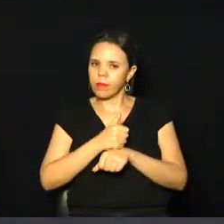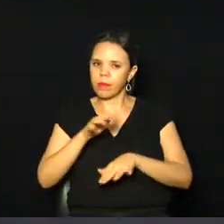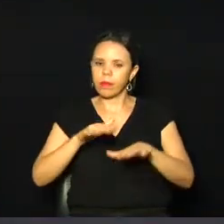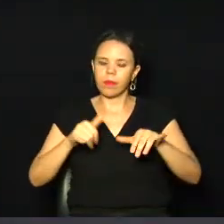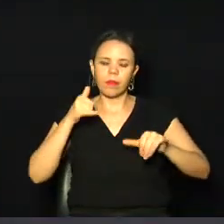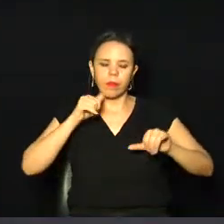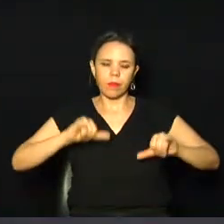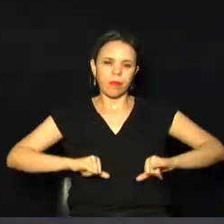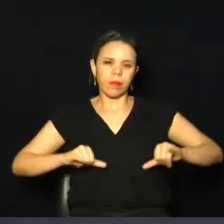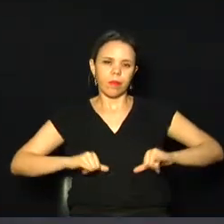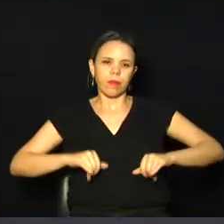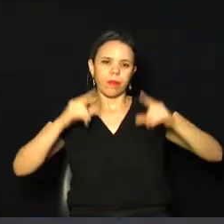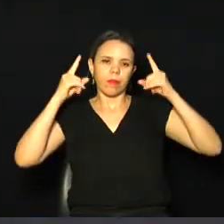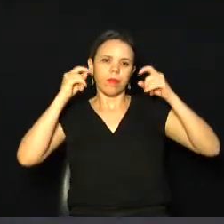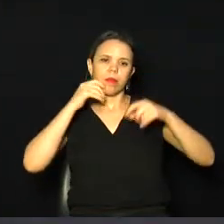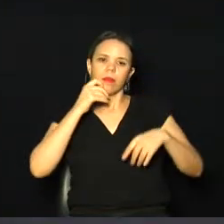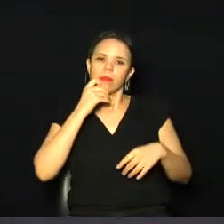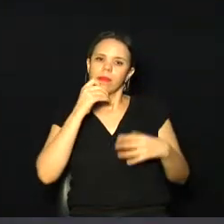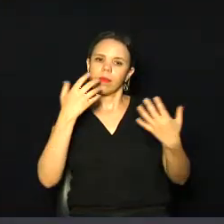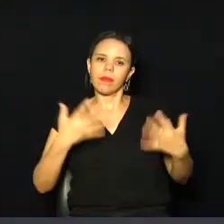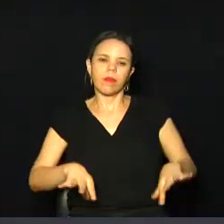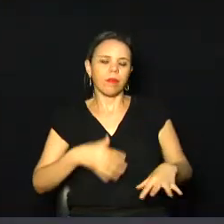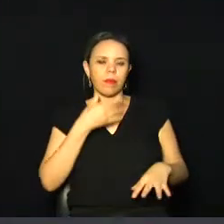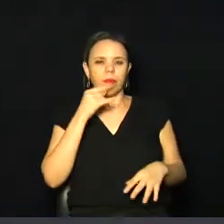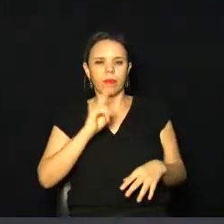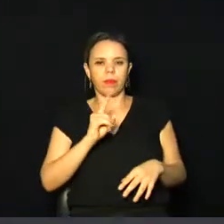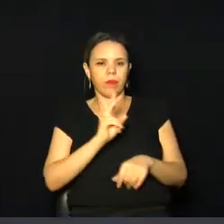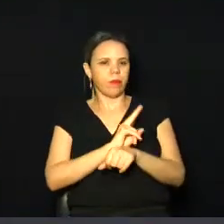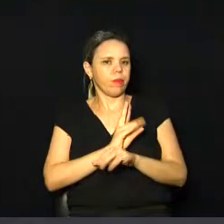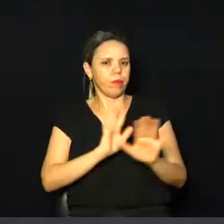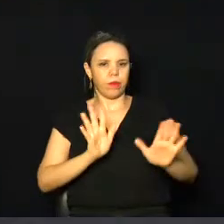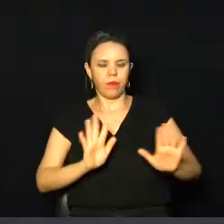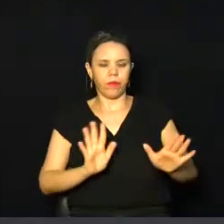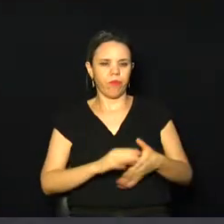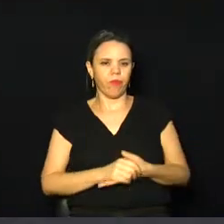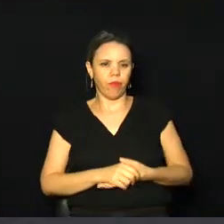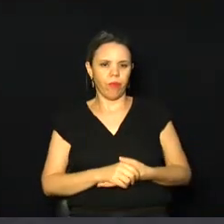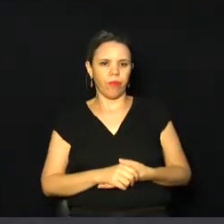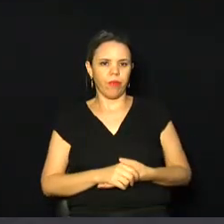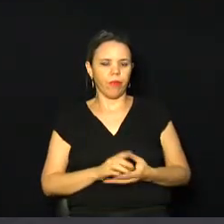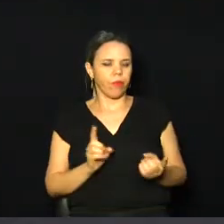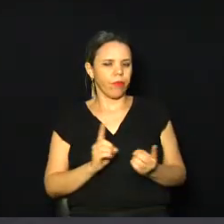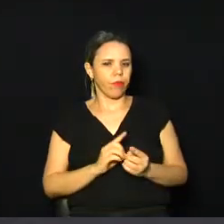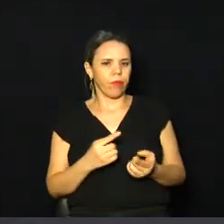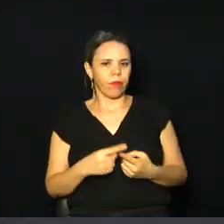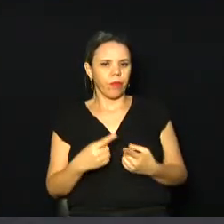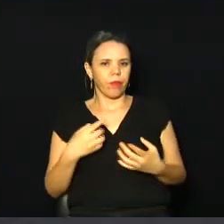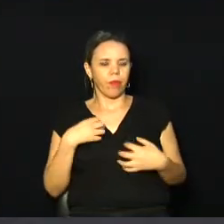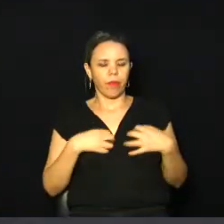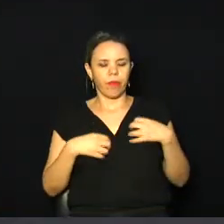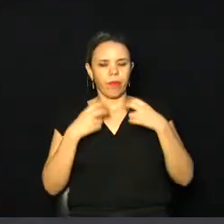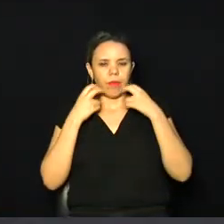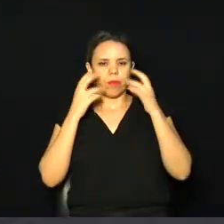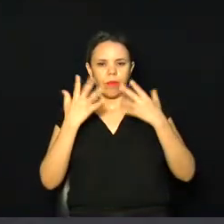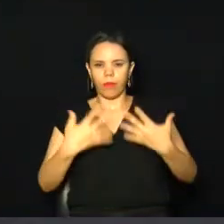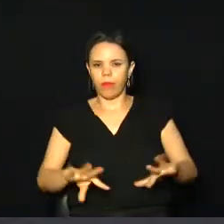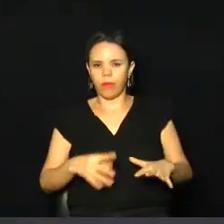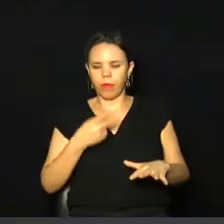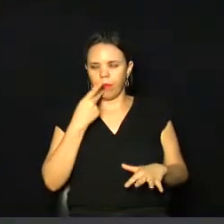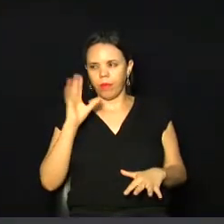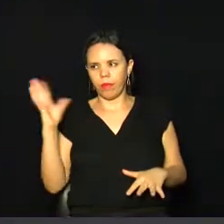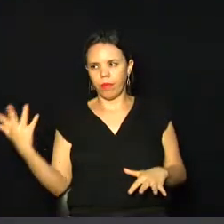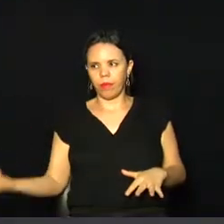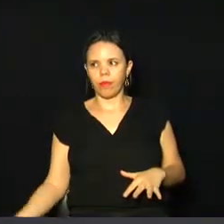sofrendo uma violência, ela não quer um outro homem, um guarda, um homem, fazendo esse atendimento, porque ela vai ficar constrangida, ela não quer falar o que